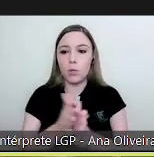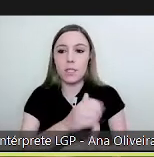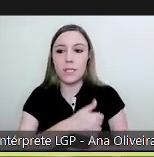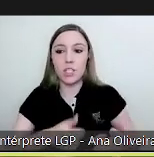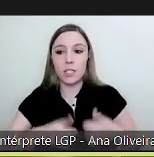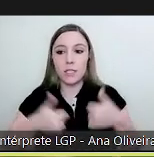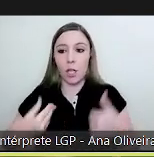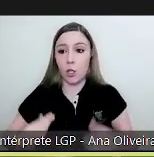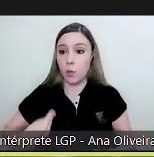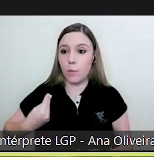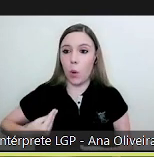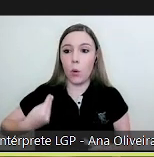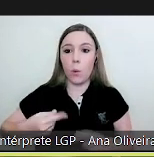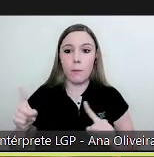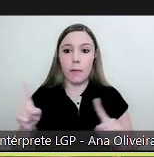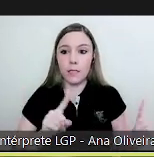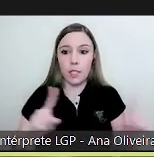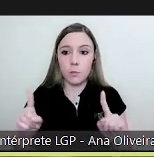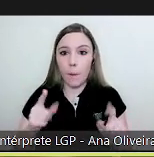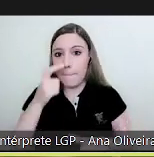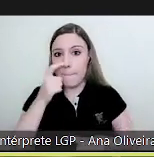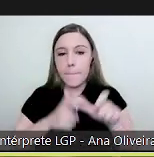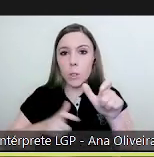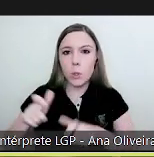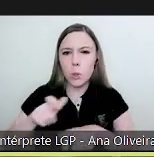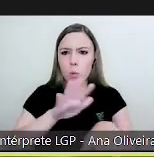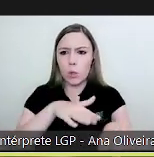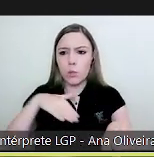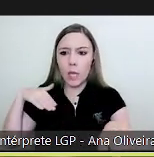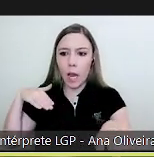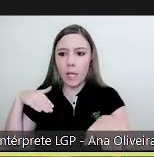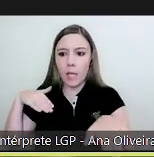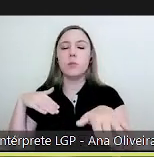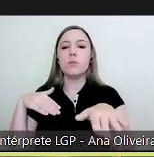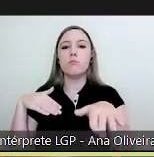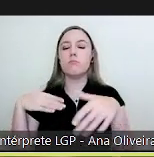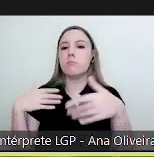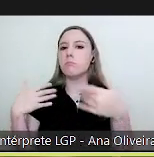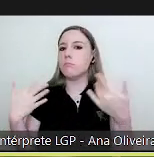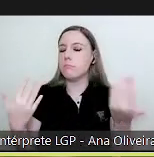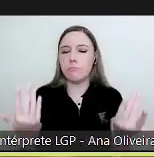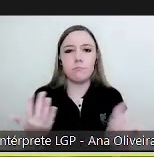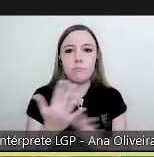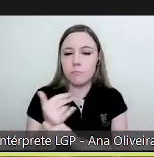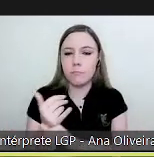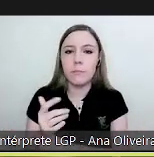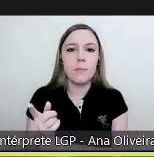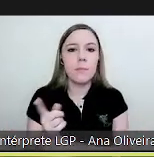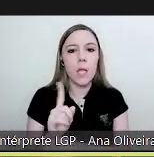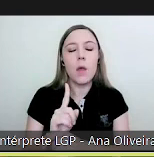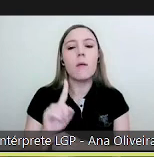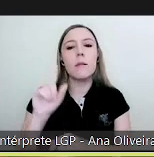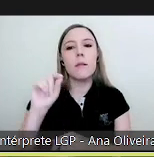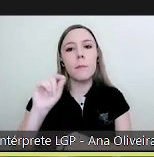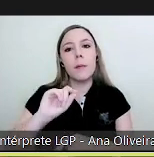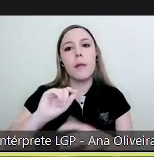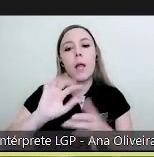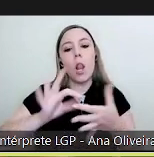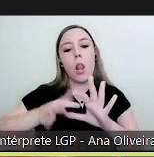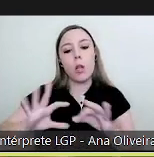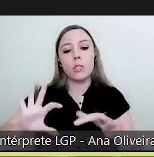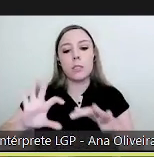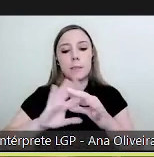com a mobilidade das pessoas, o trânsito e etc. É sobretudo a lógica da